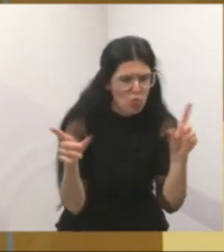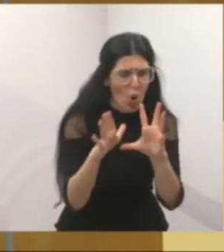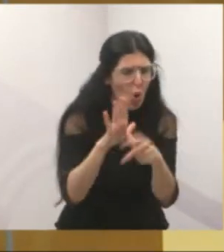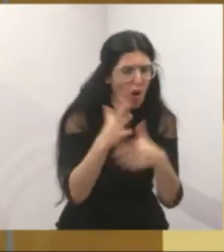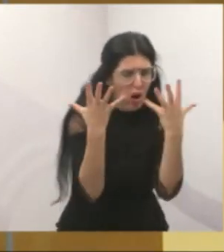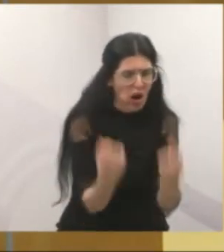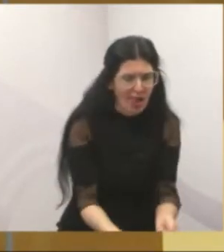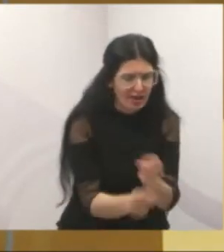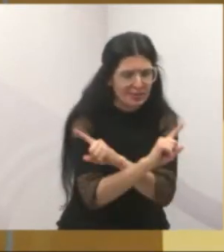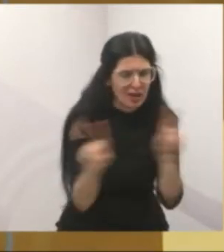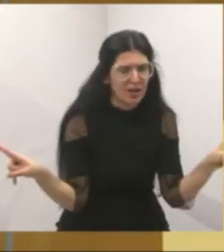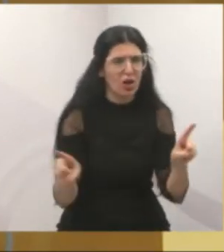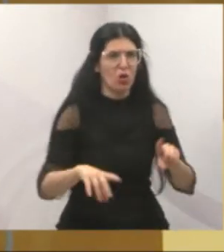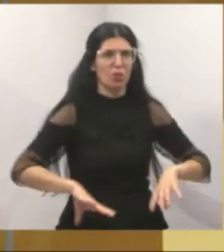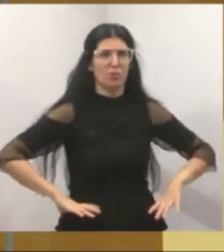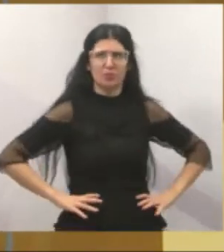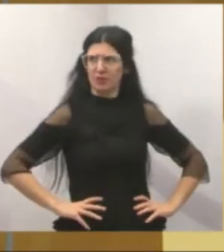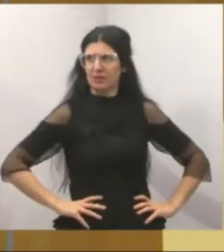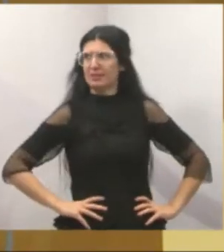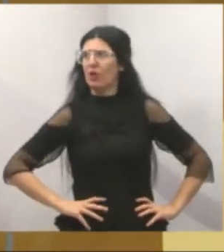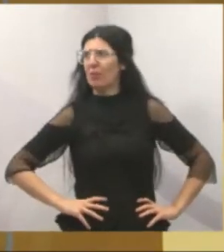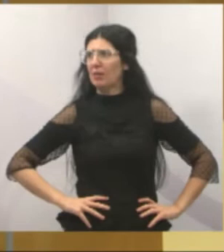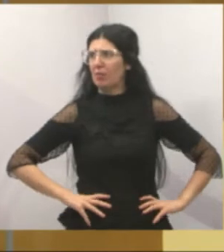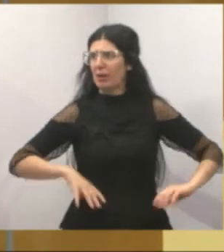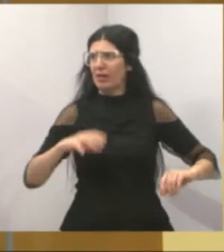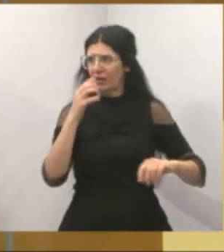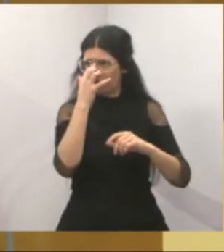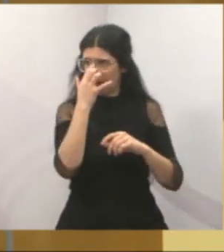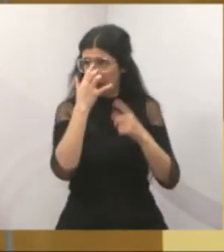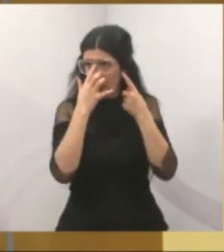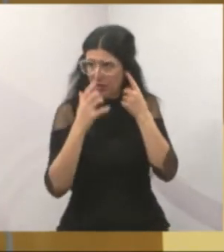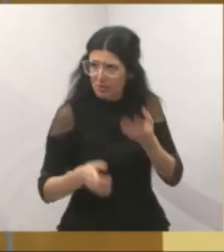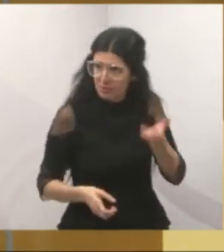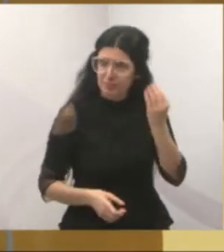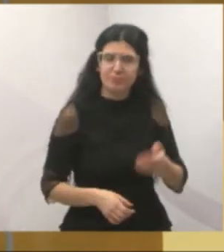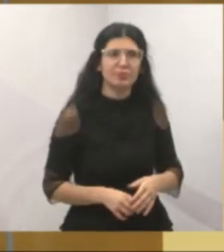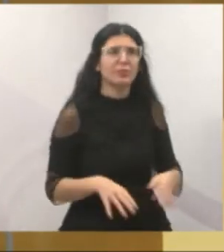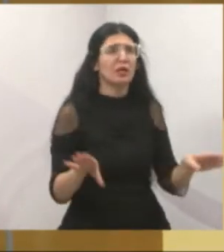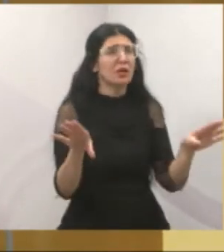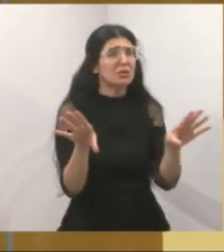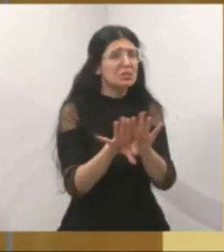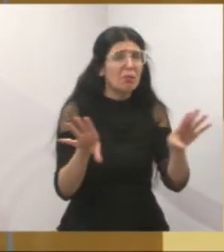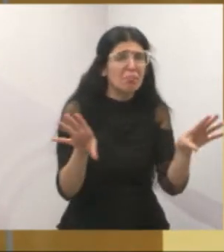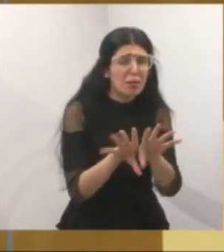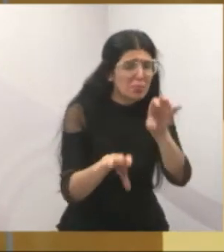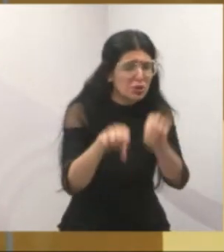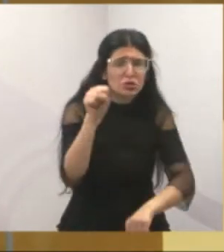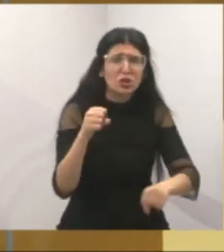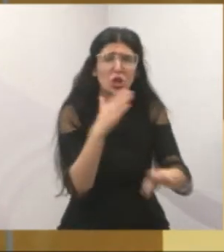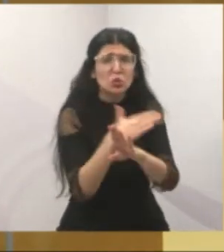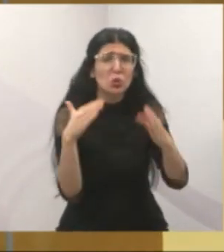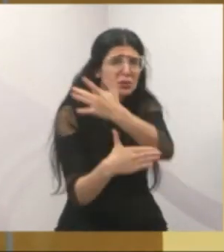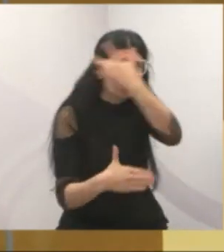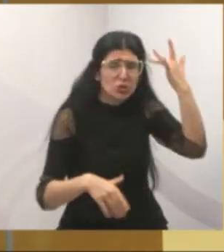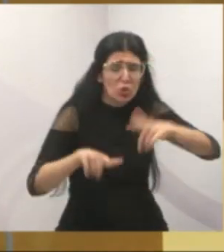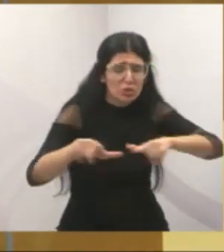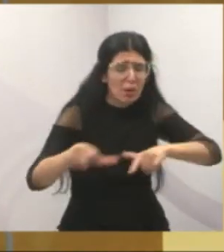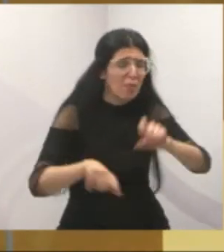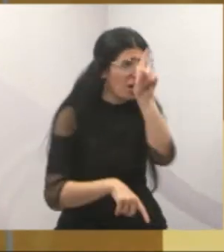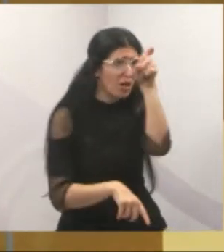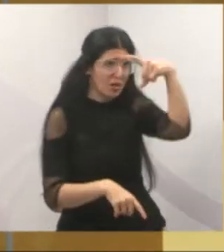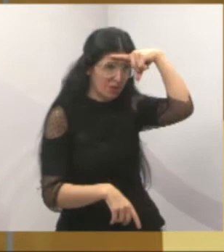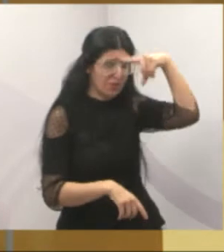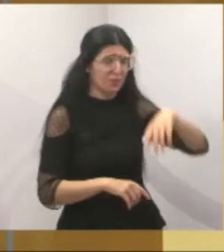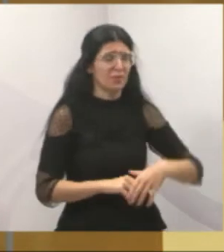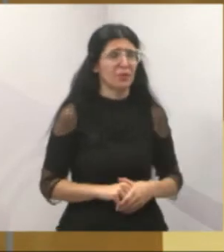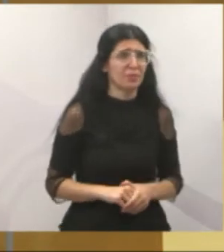clínica, está lesando não só a cidade, mas está lesando também todos os trabalhadores da clínica. Do ponto de vista da